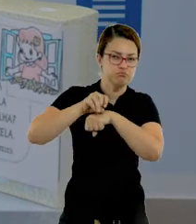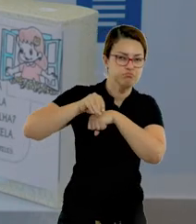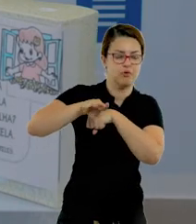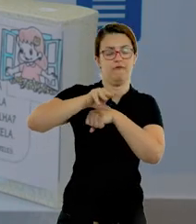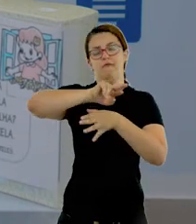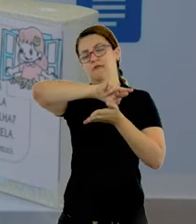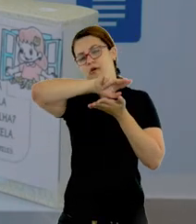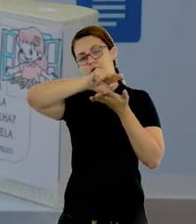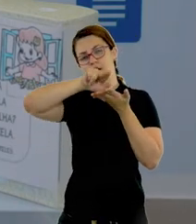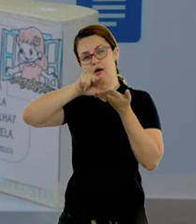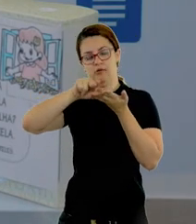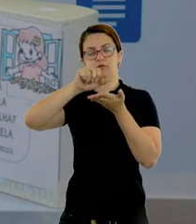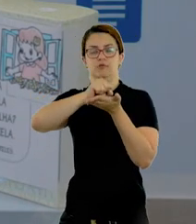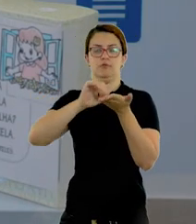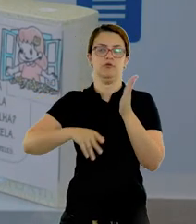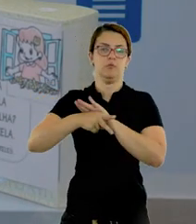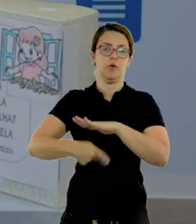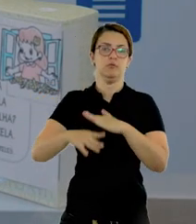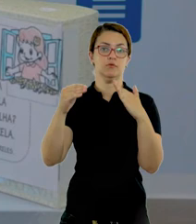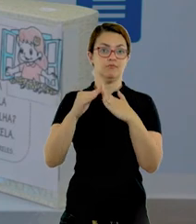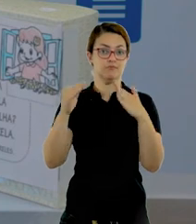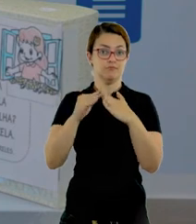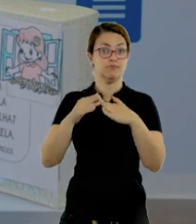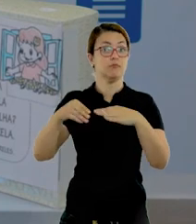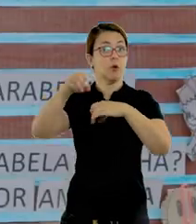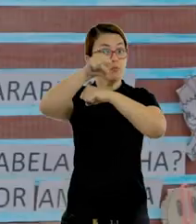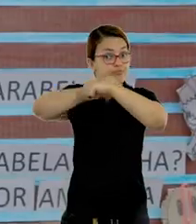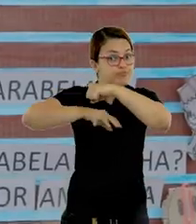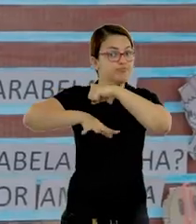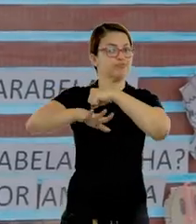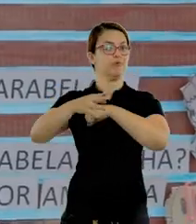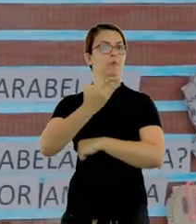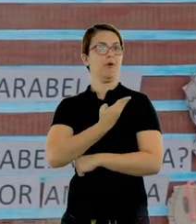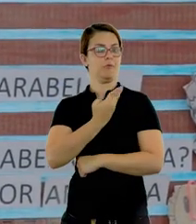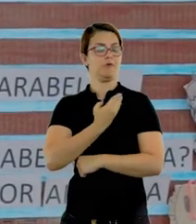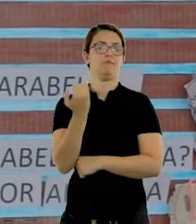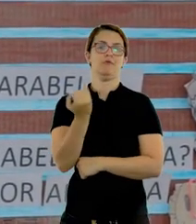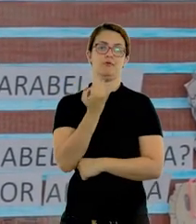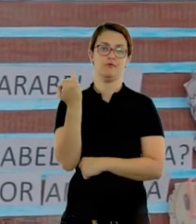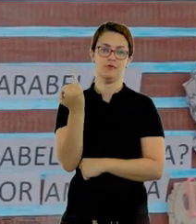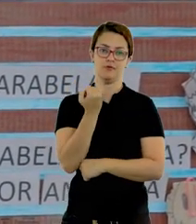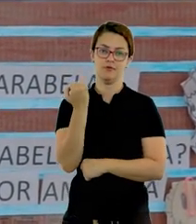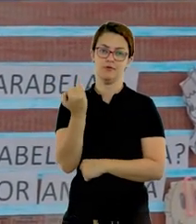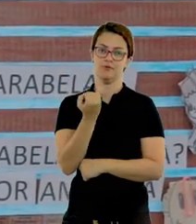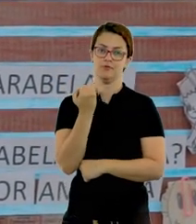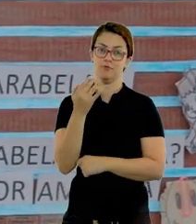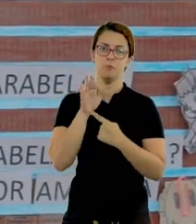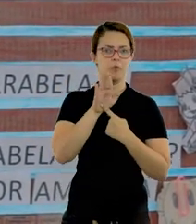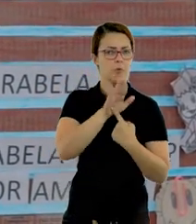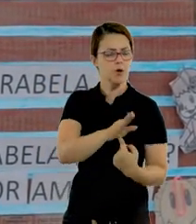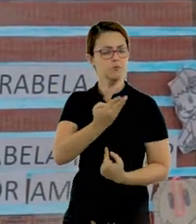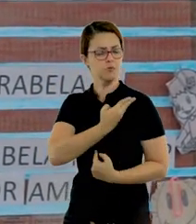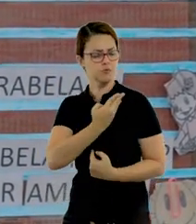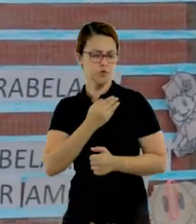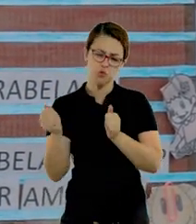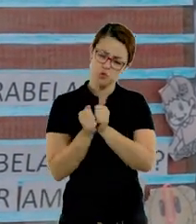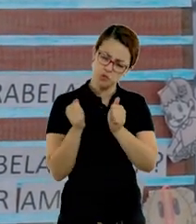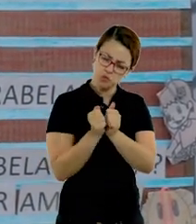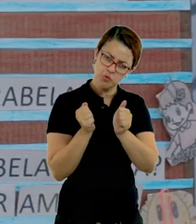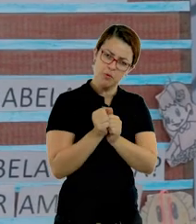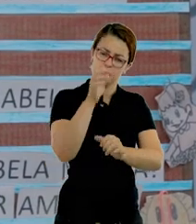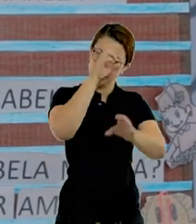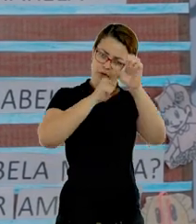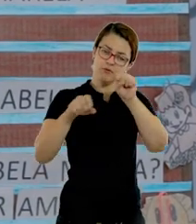tem outras sugestões, tá? Do Lição de Casa. Compartilhem com os amigos, isso é muito importante. Passa para os amiguinhos para